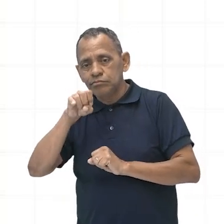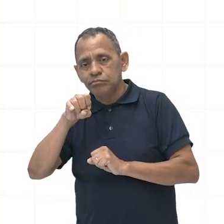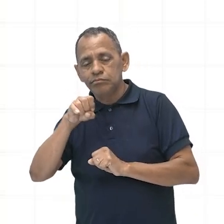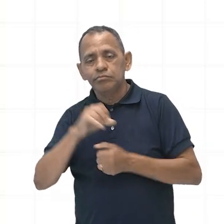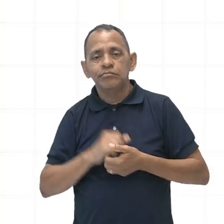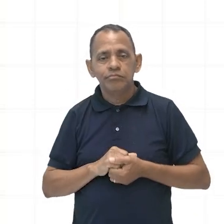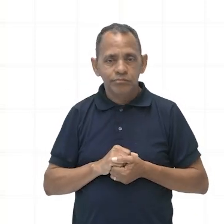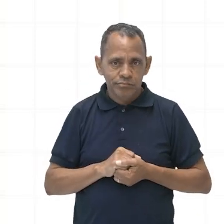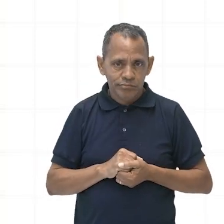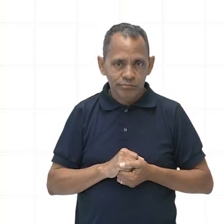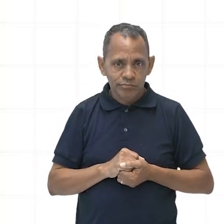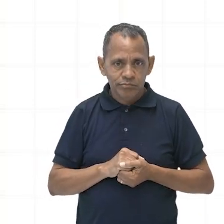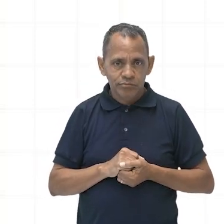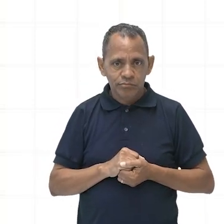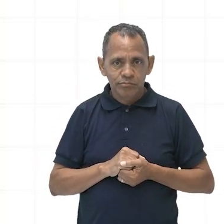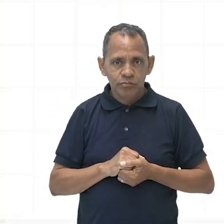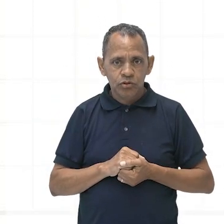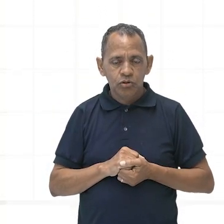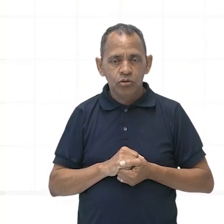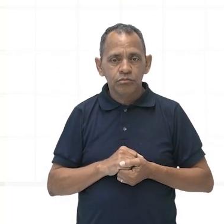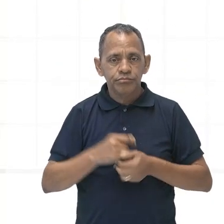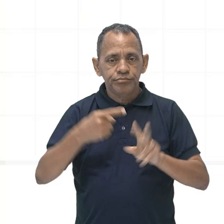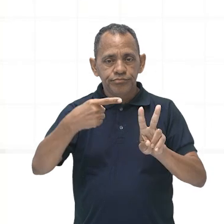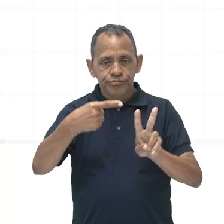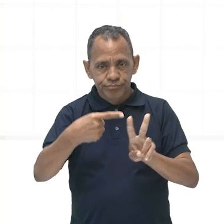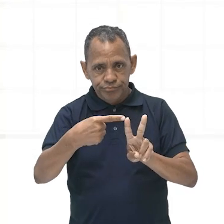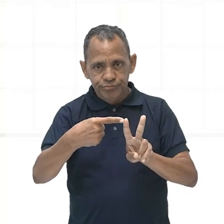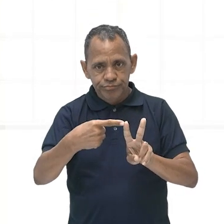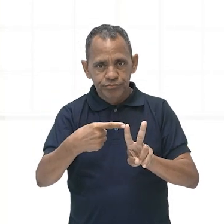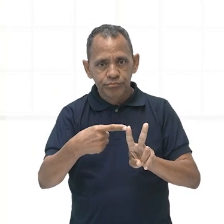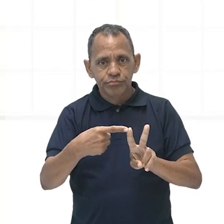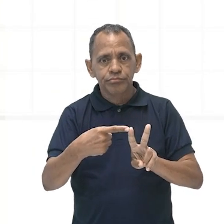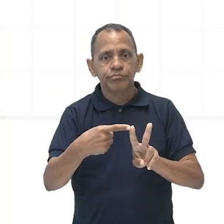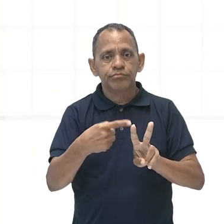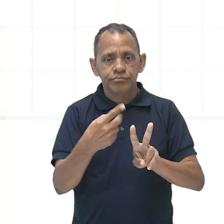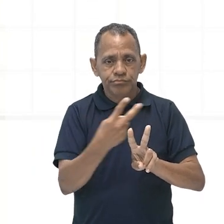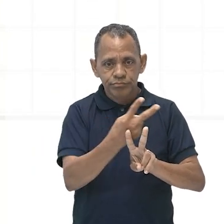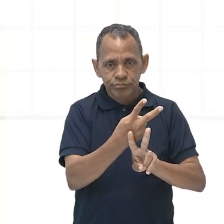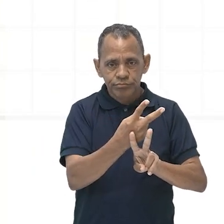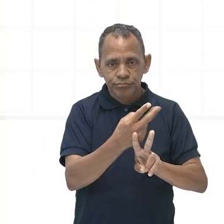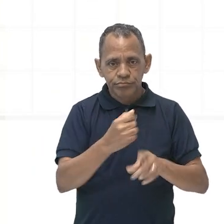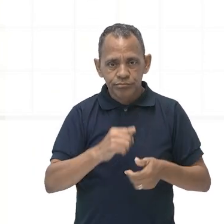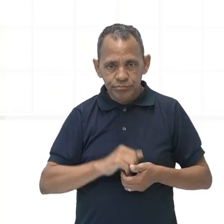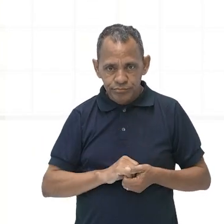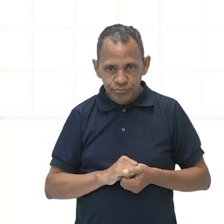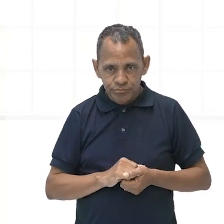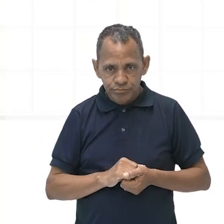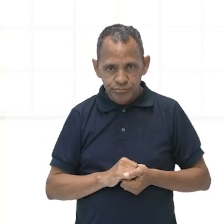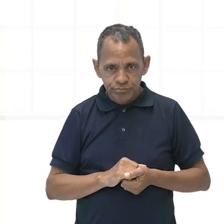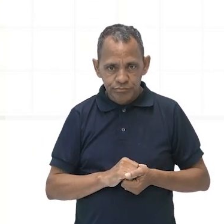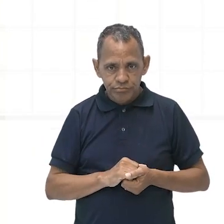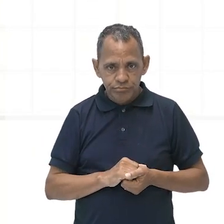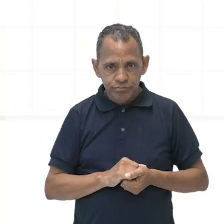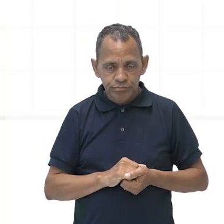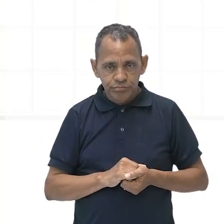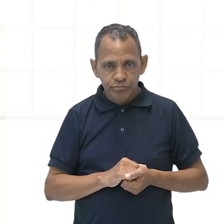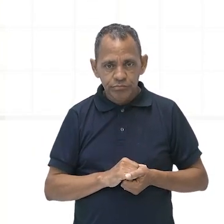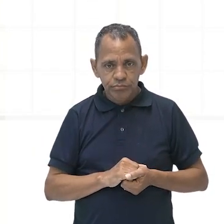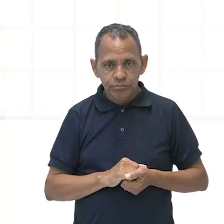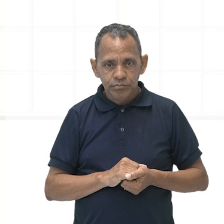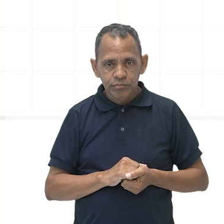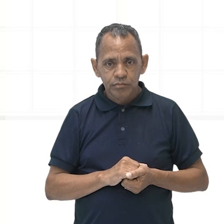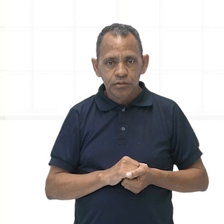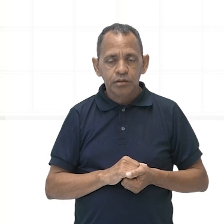o índice é 2, certo? Então, o índice é 2. Então, aqui eu sei que é